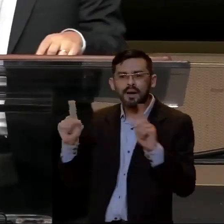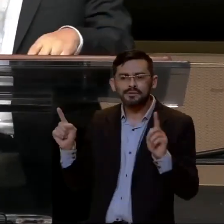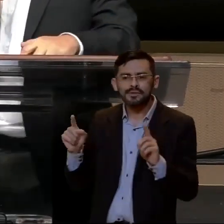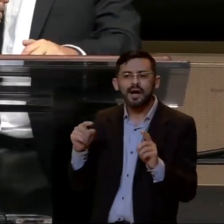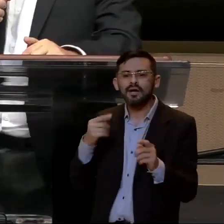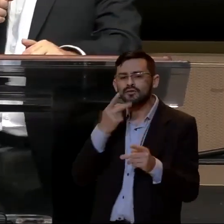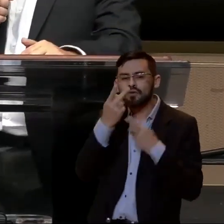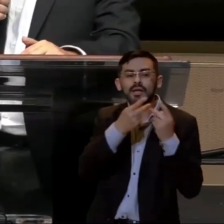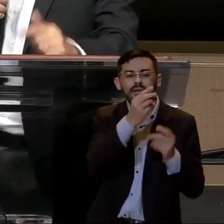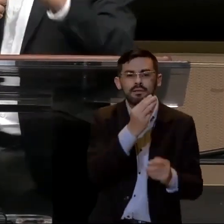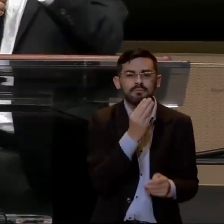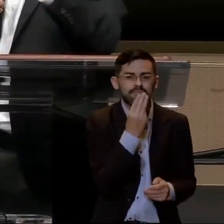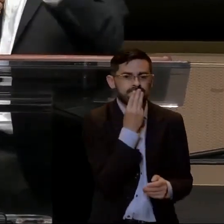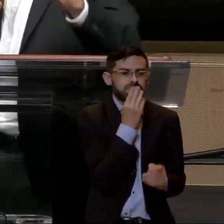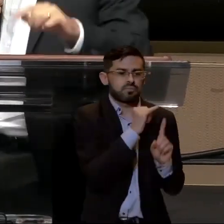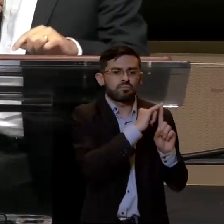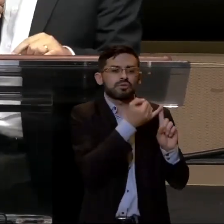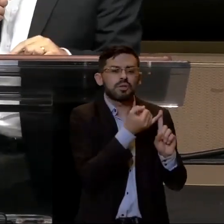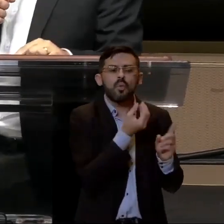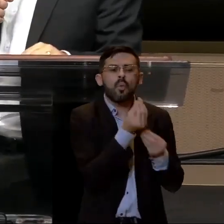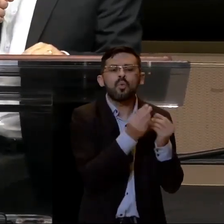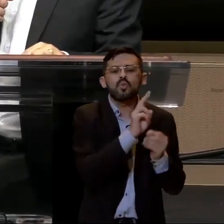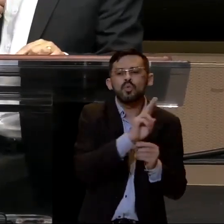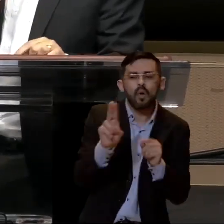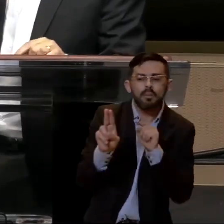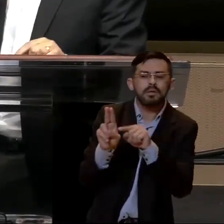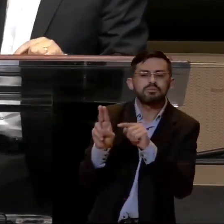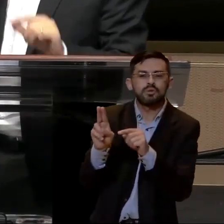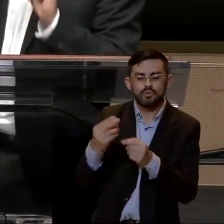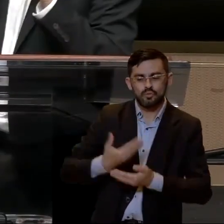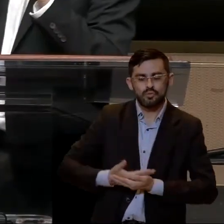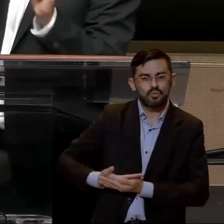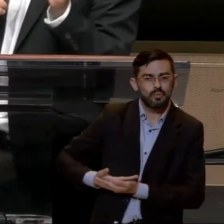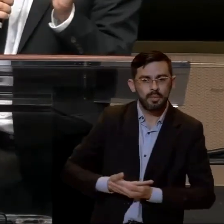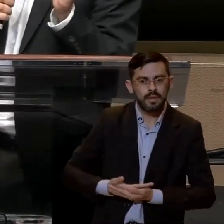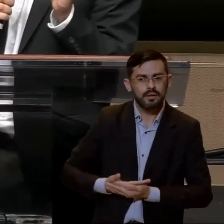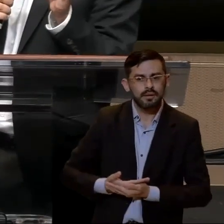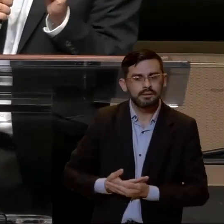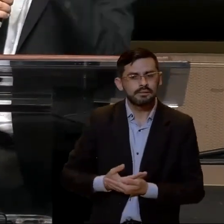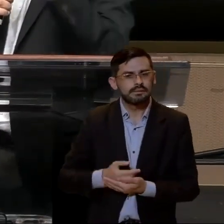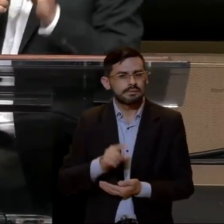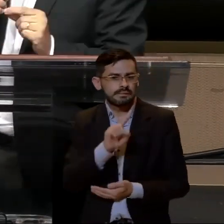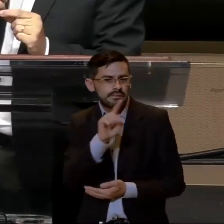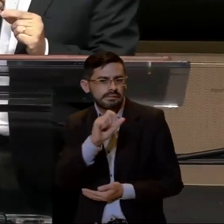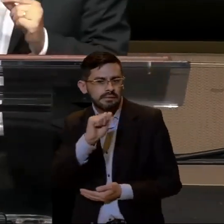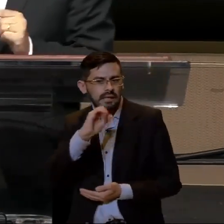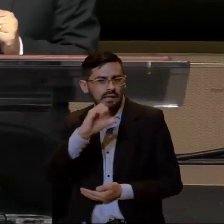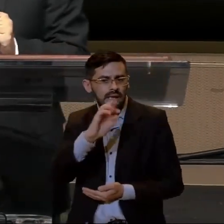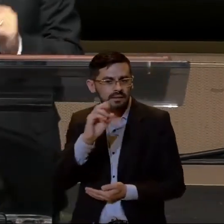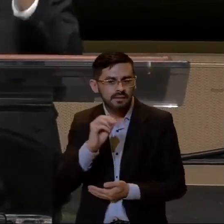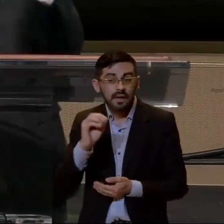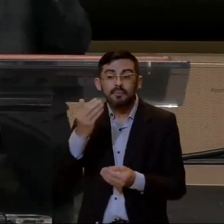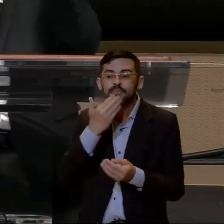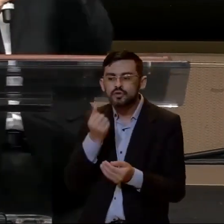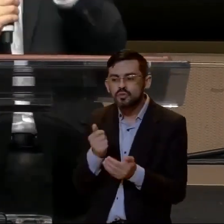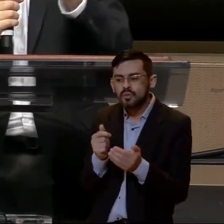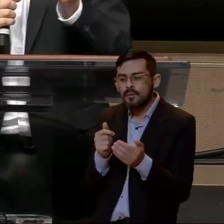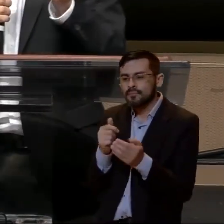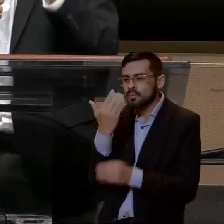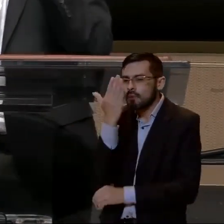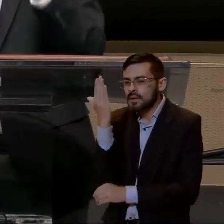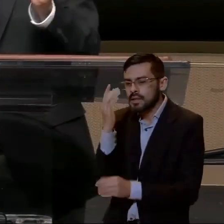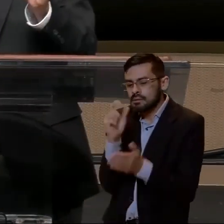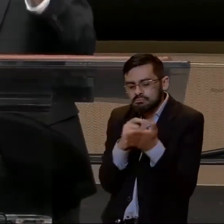mudo, perguntando que nome ele queria pôr no menino. Zacarias pediu uma tabuinha de escrever e